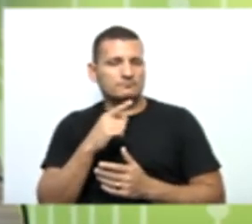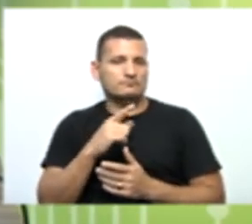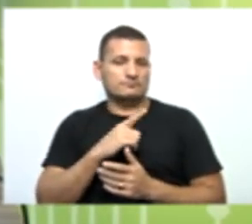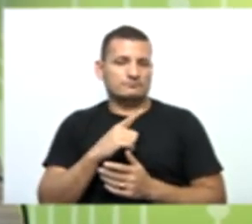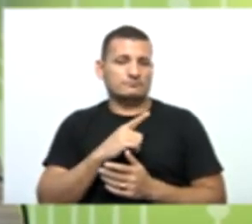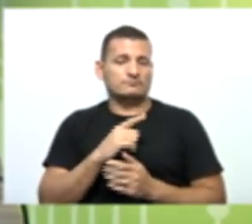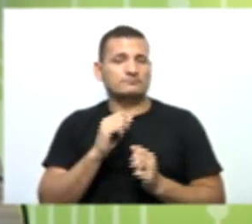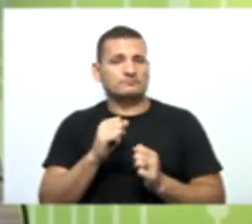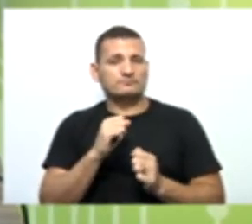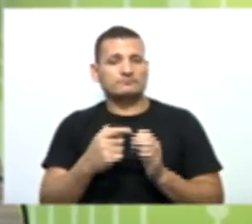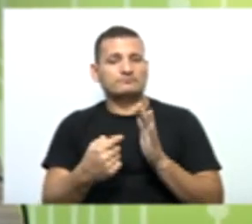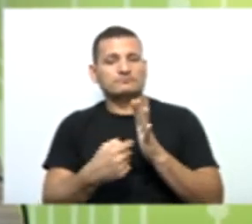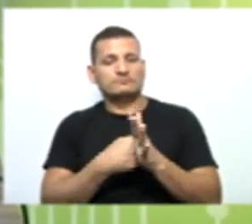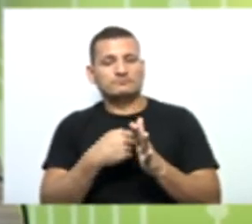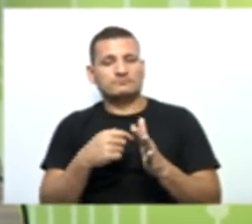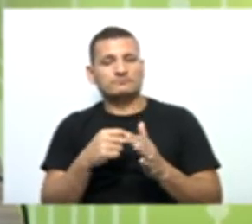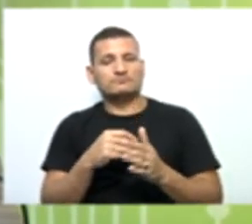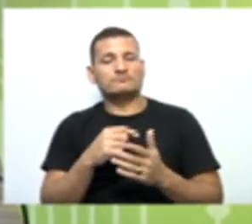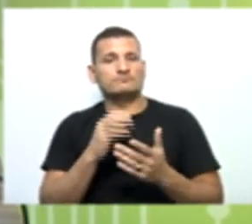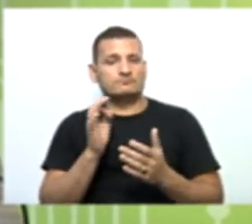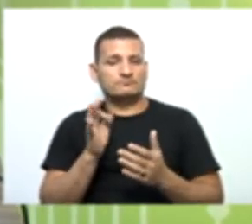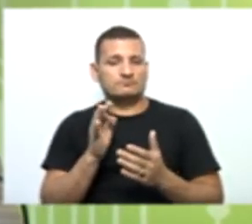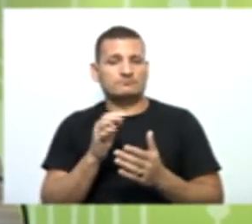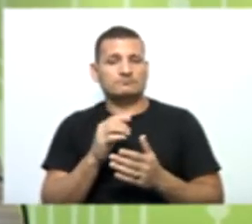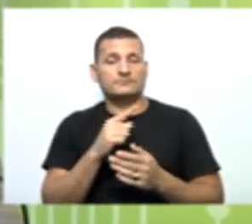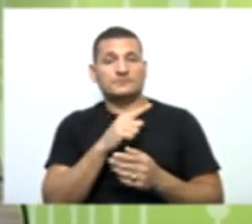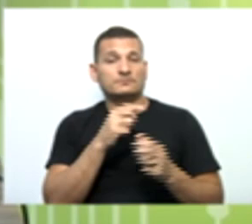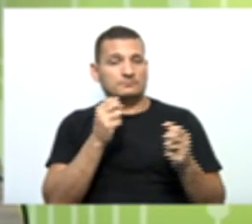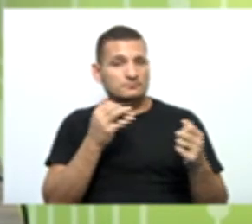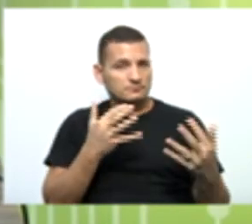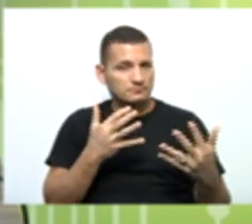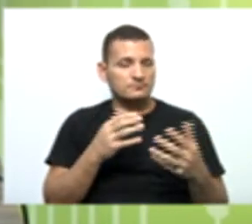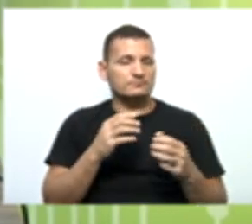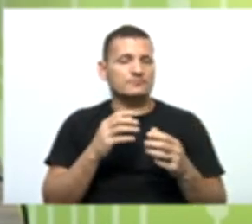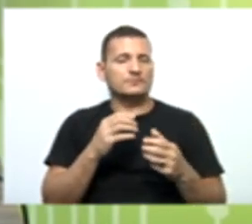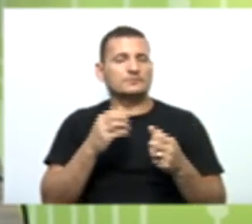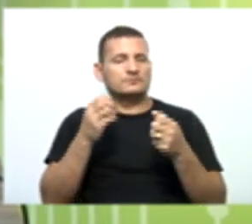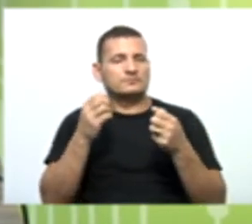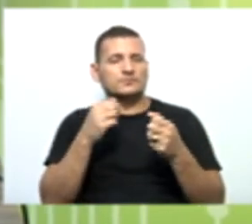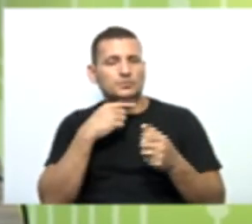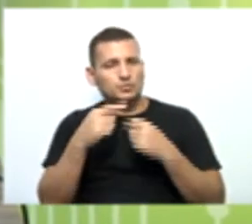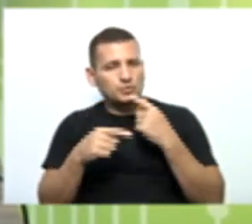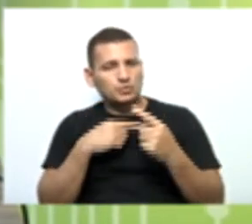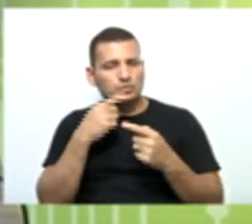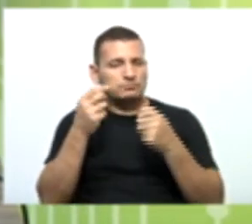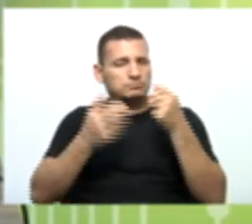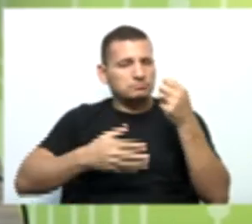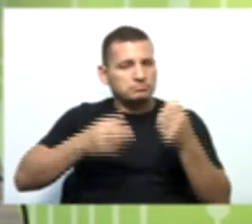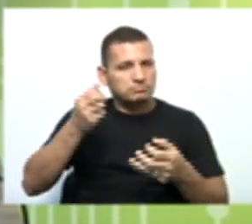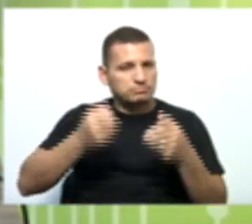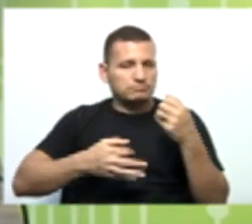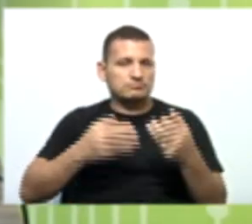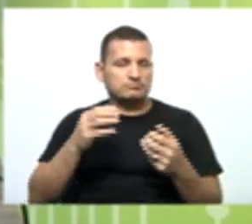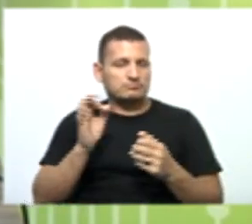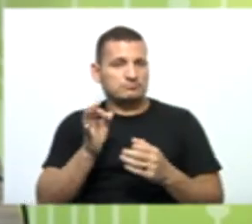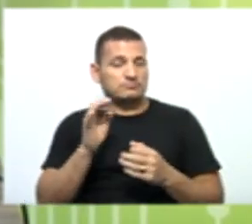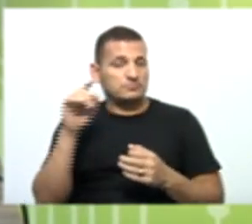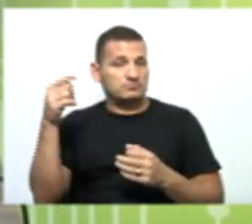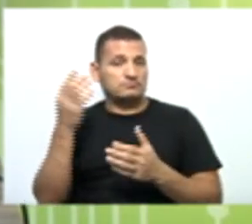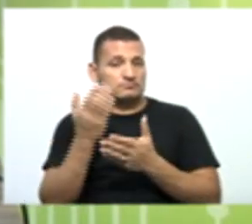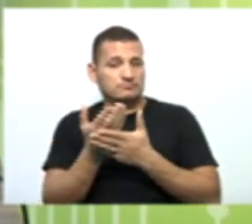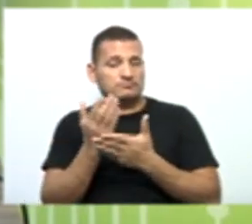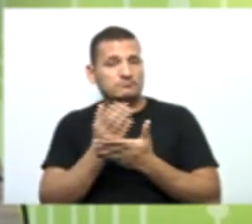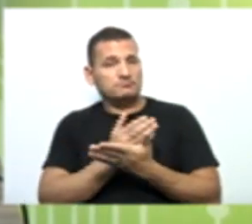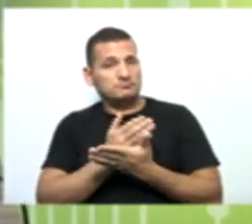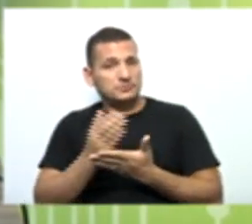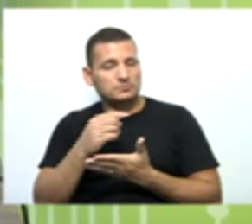cabeça, manda pra gente aqui, porque eu tenho certeza que nessa explicação a gente vai tirar todas essas suas dúvidas, para na próxima aula a gente começar já com o pé direito, sem